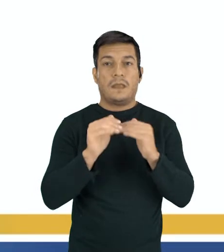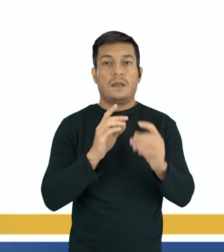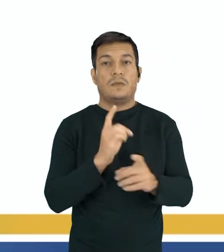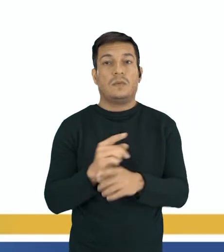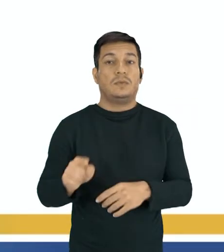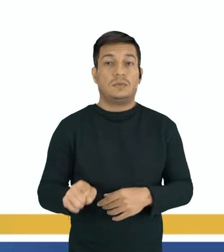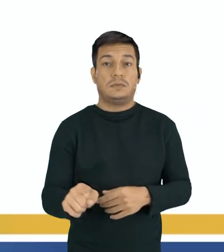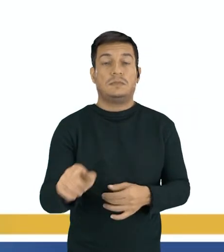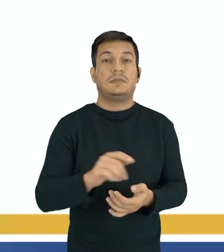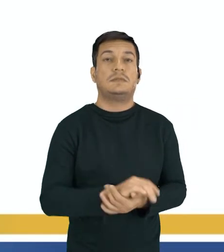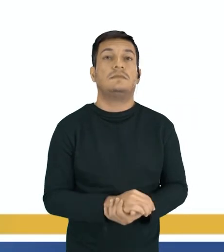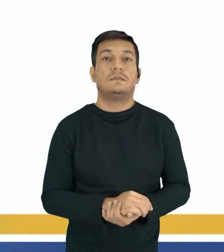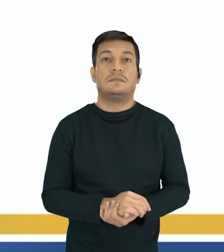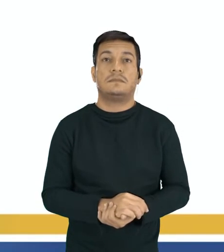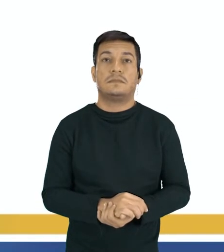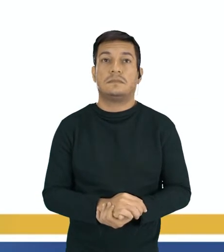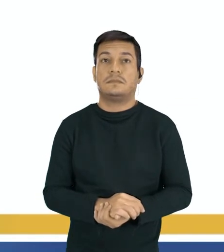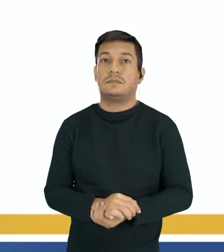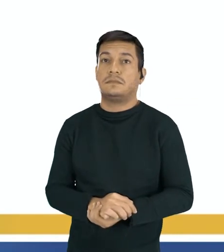desses gametas.